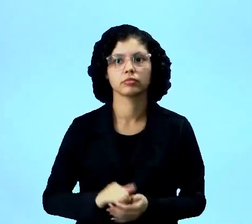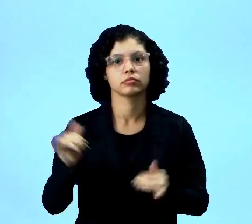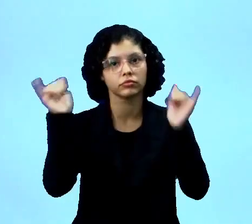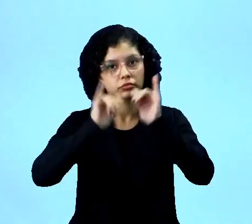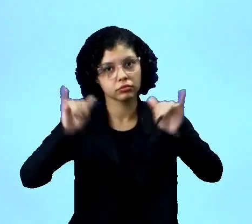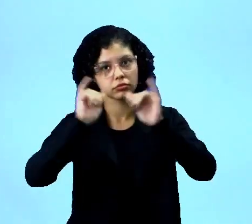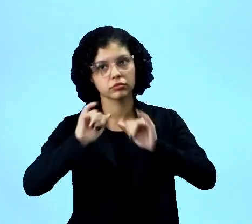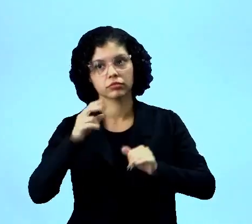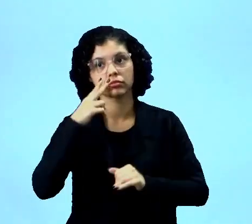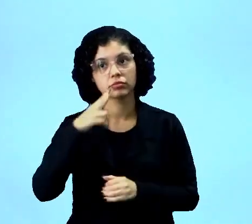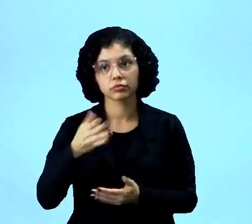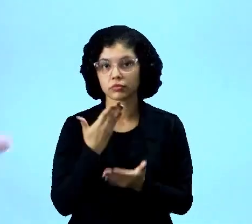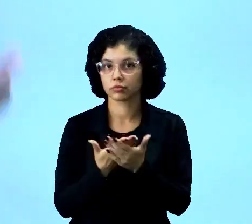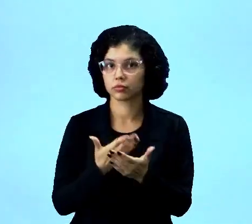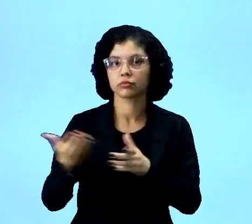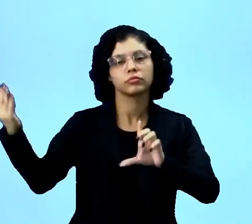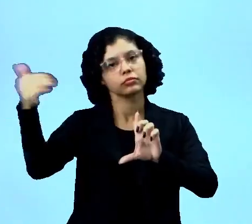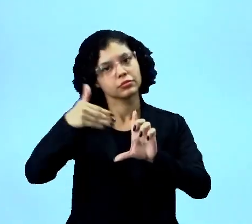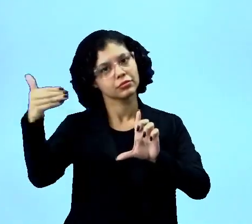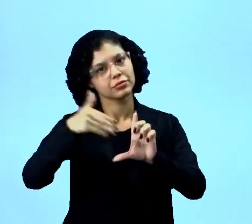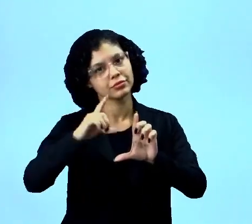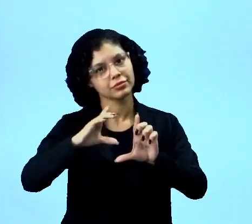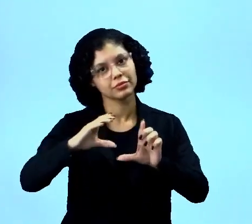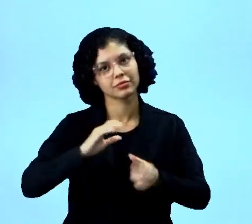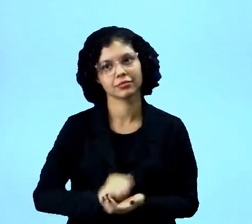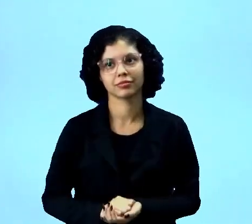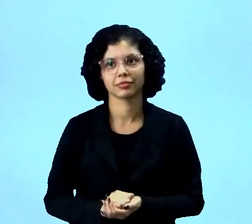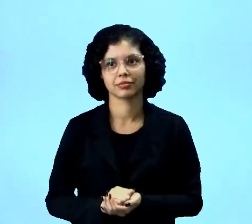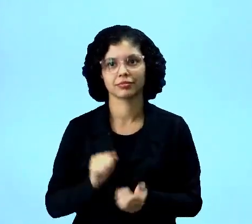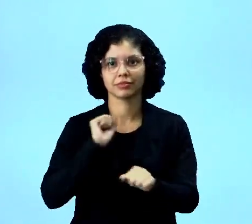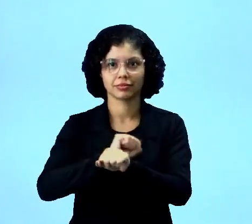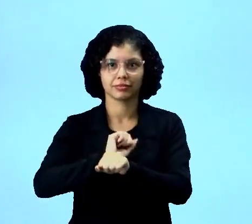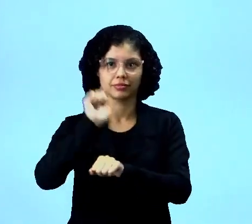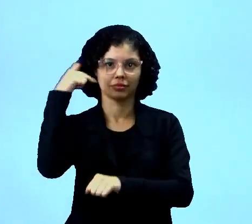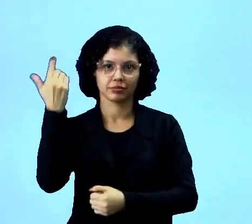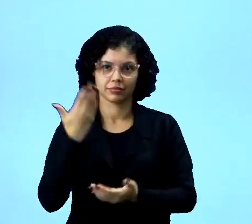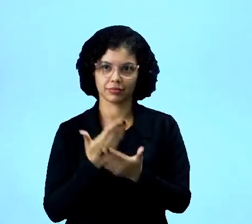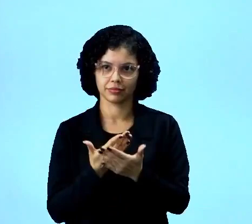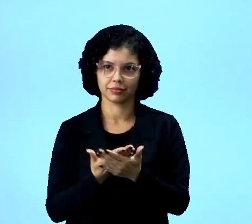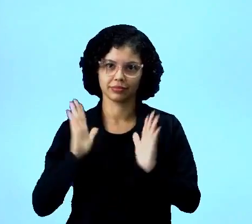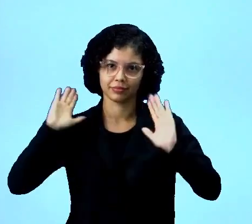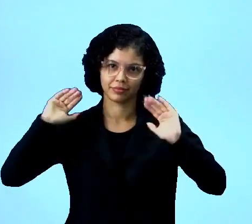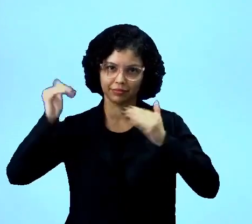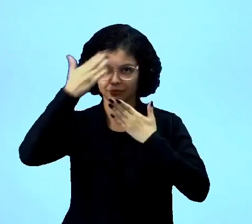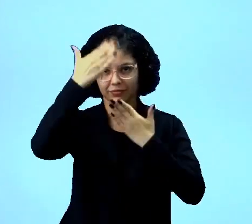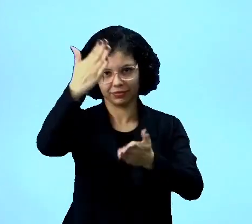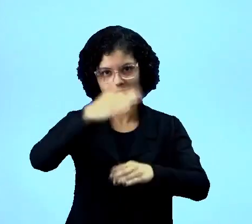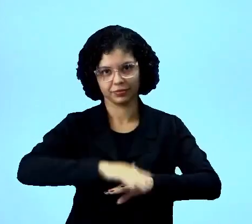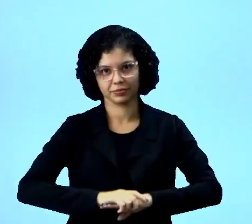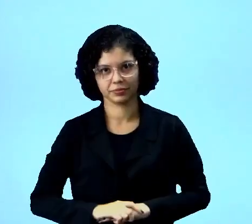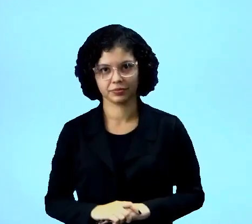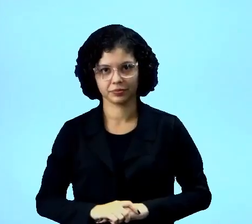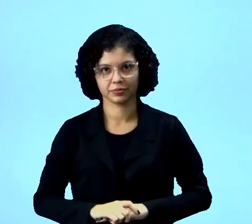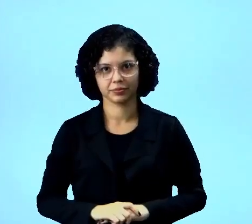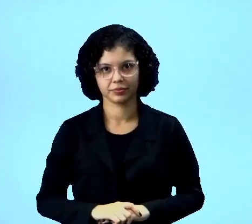mais informações e ver essa aula, acesse a nossa plataforma Eduque. Aguardamos vocês e até mais. Muito obrigado.